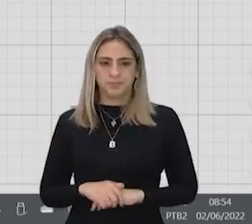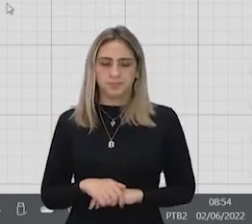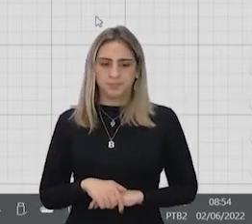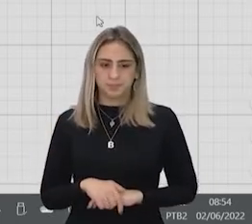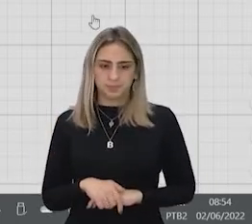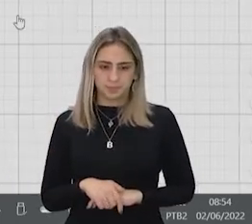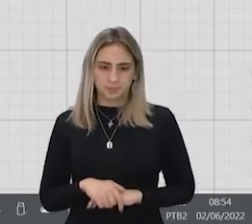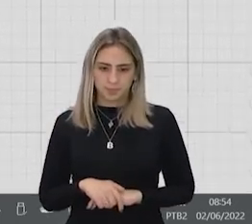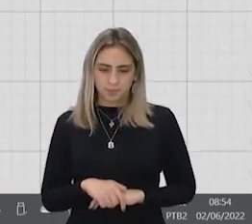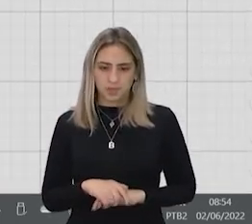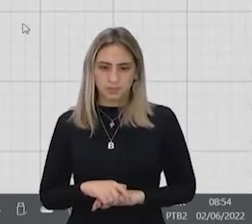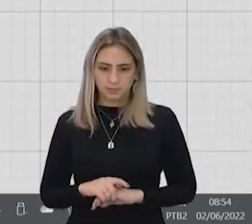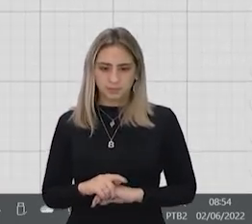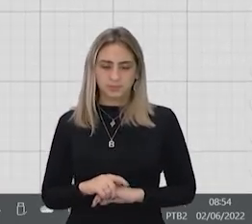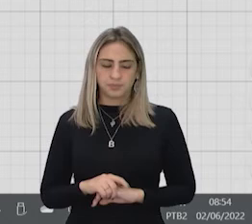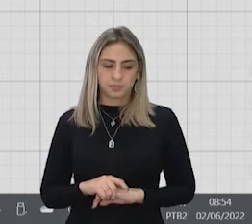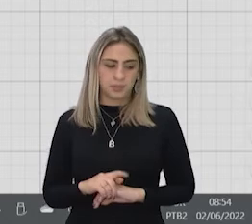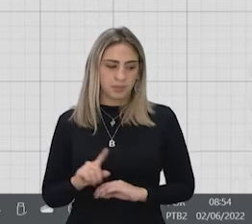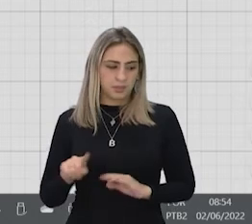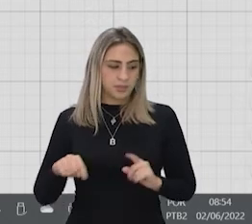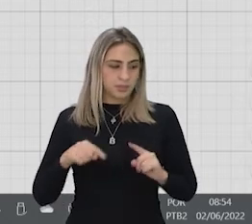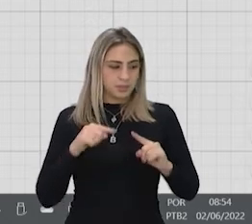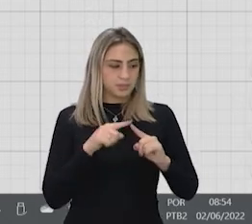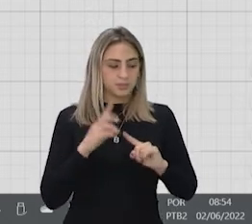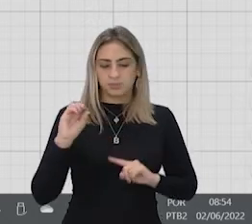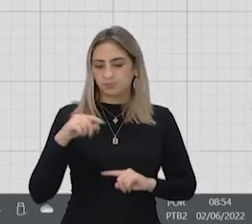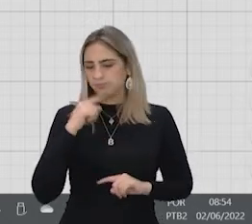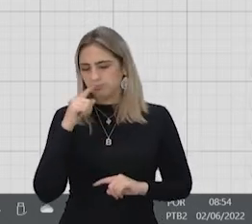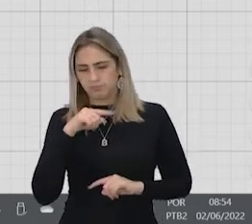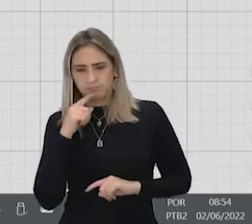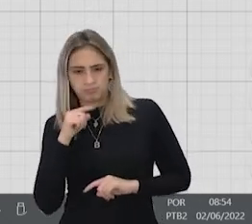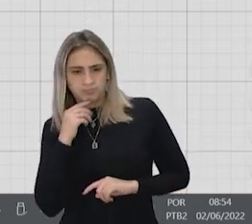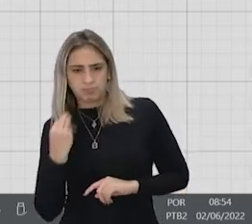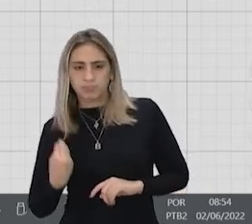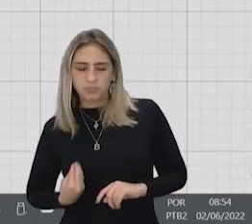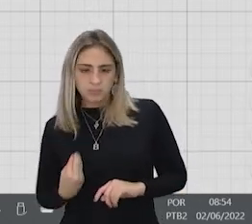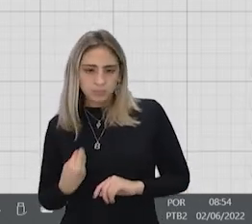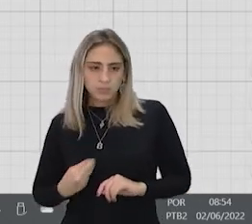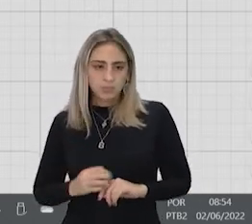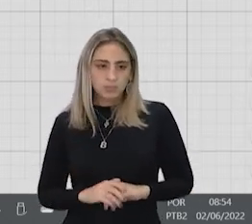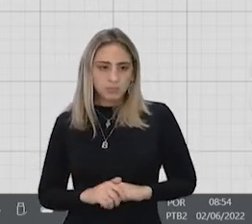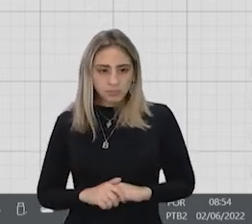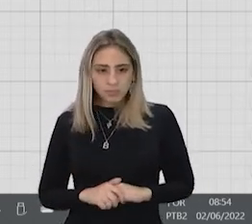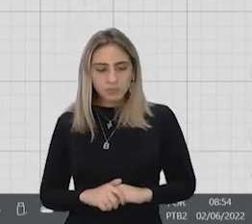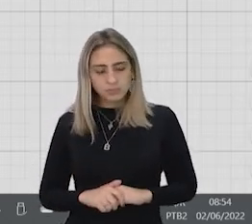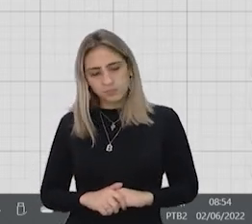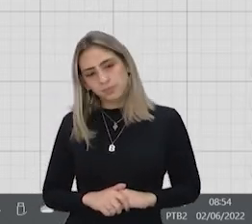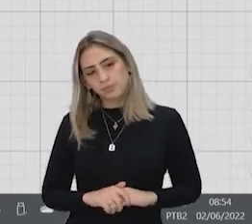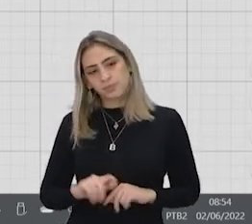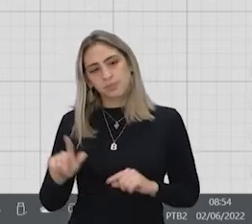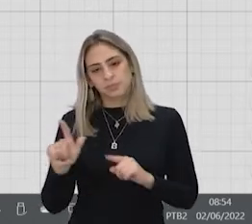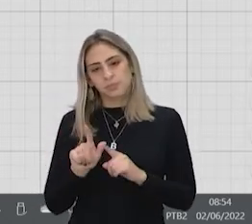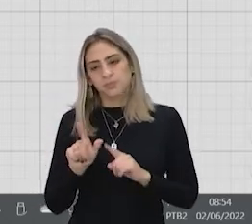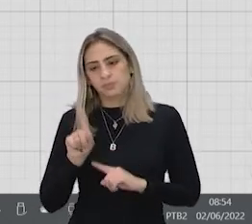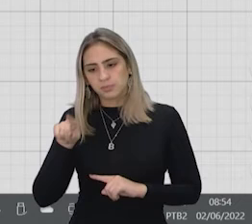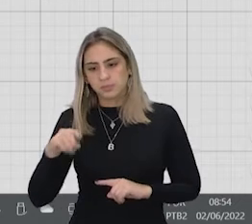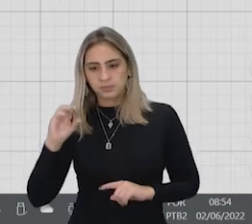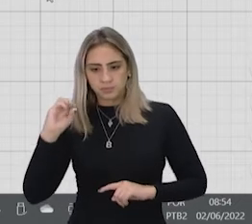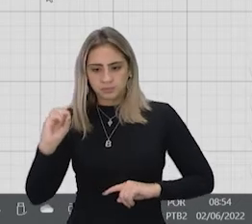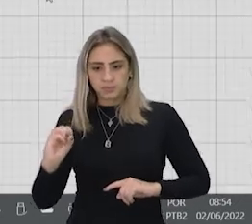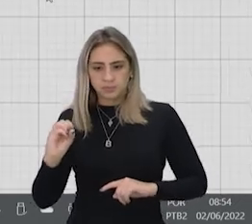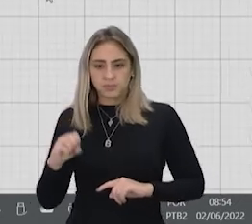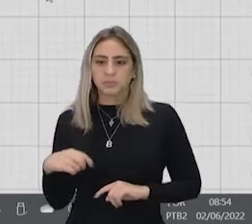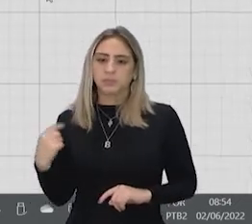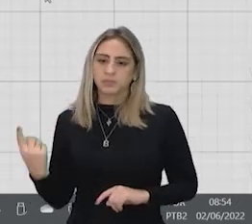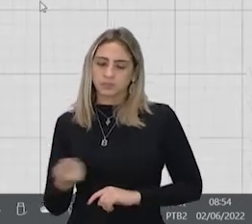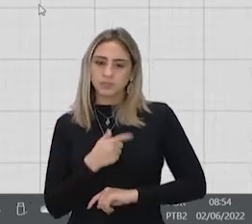fosse encostar no zero, isso aqui não existia, tá bom? Porque quando a letra aqui é zero, a